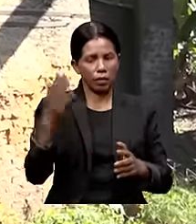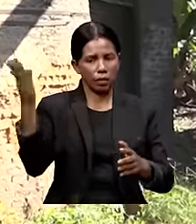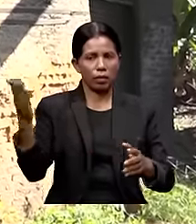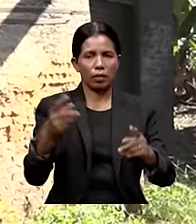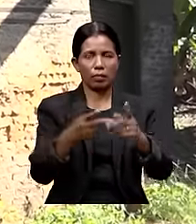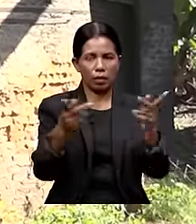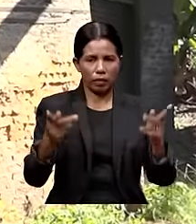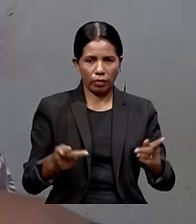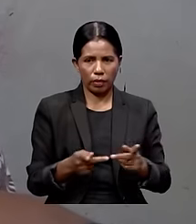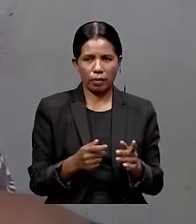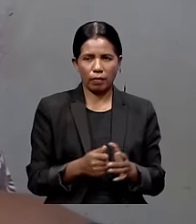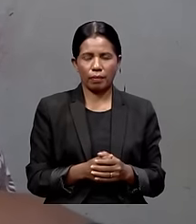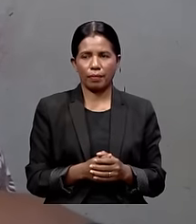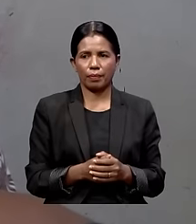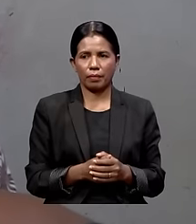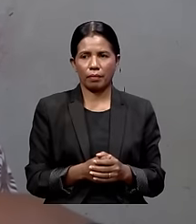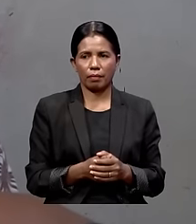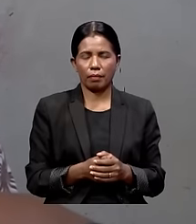ha ia fali